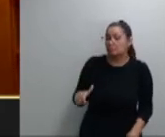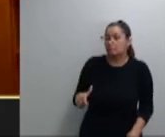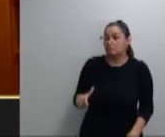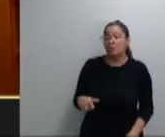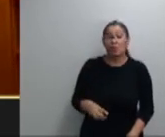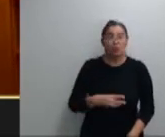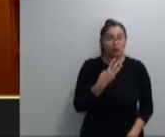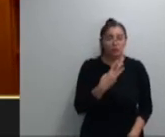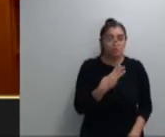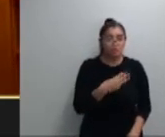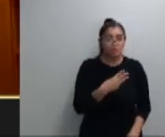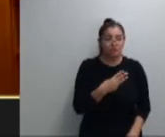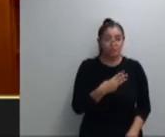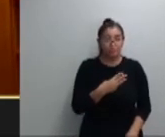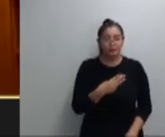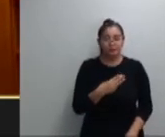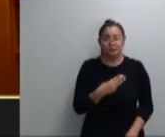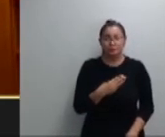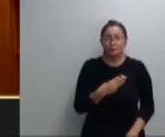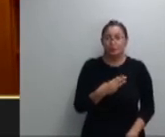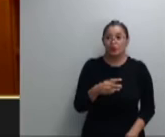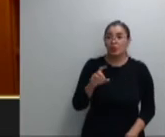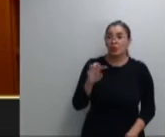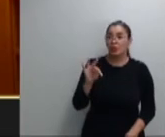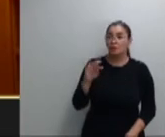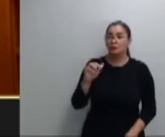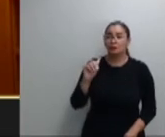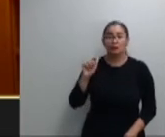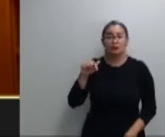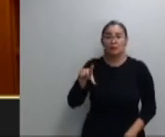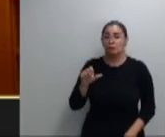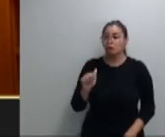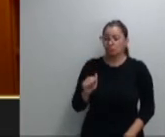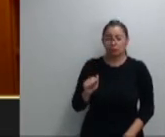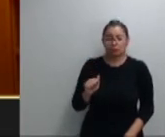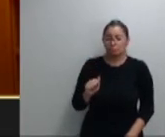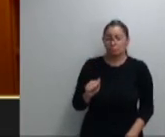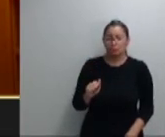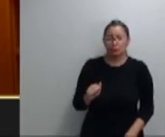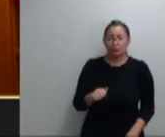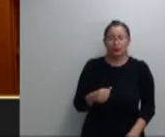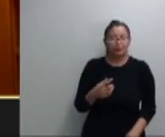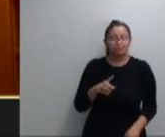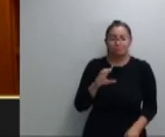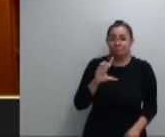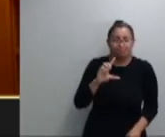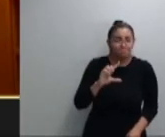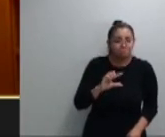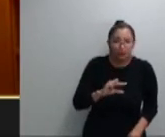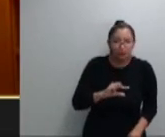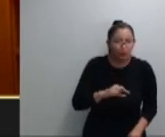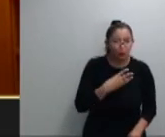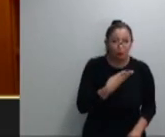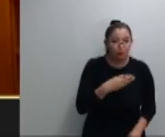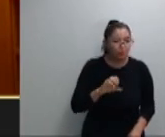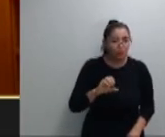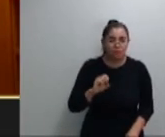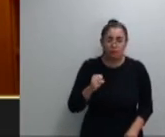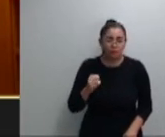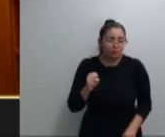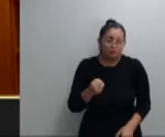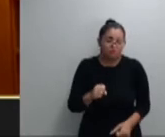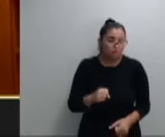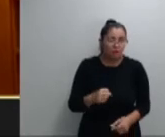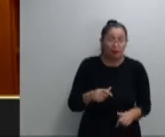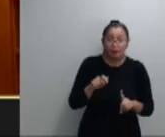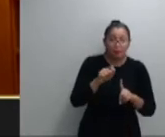que a taxa de aceleramento é menor do que 48, pode ser até de 24 ou 12 meses. Isso veio por